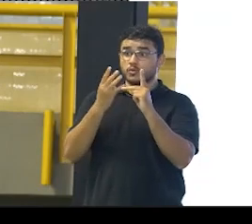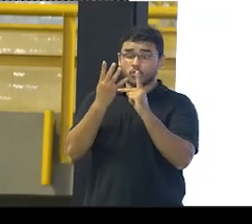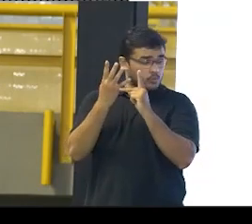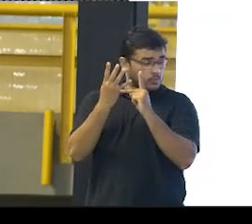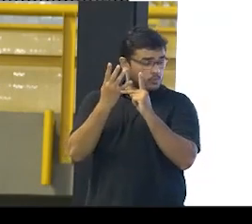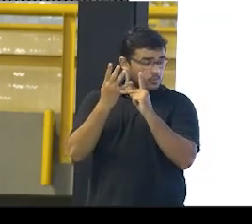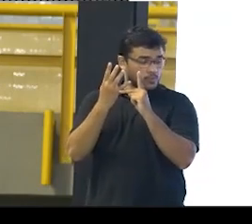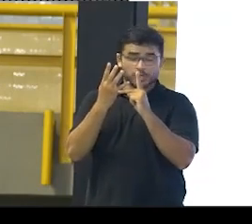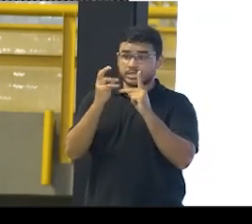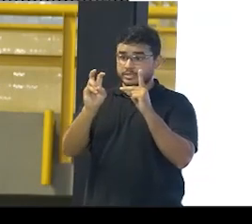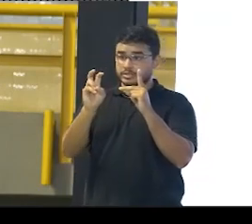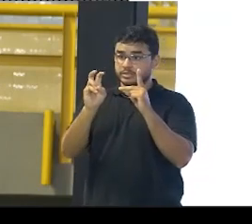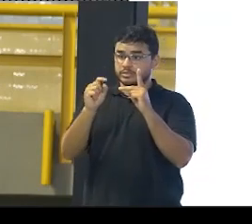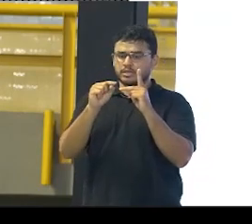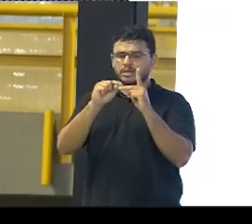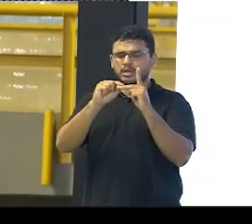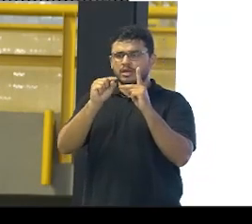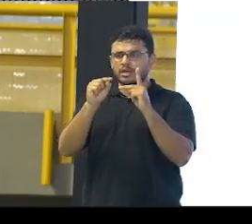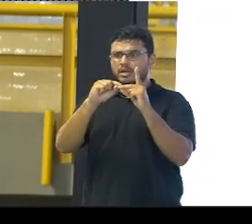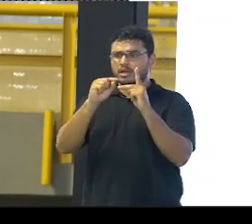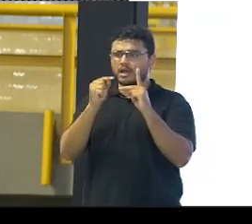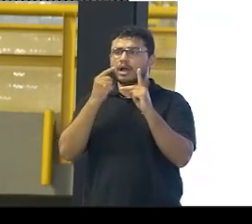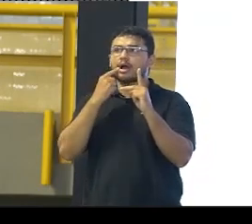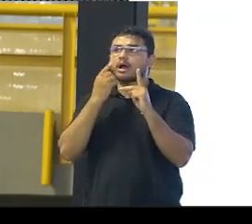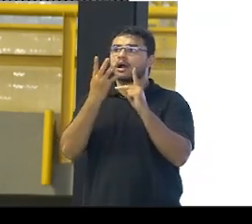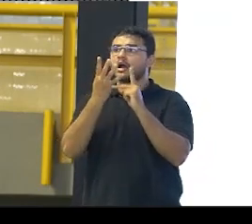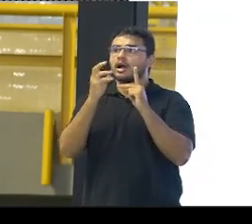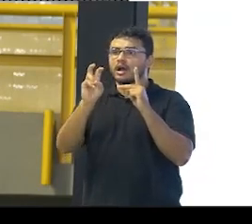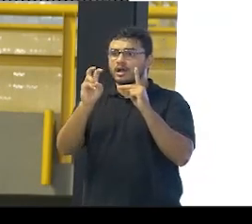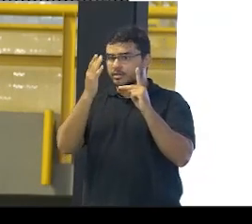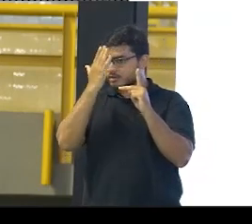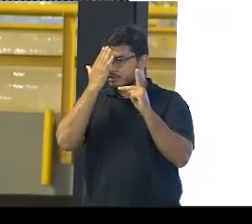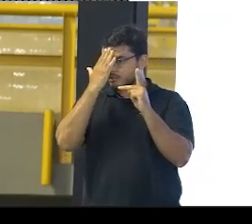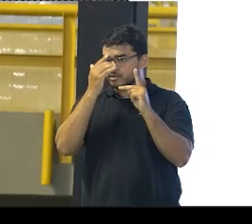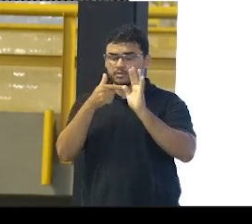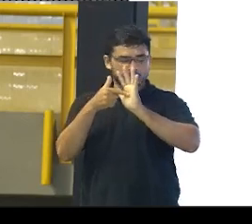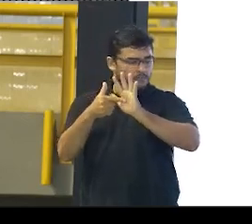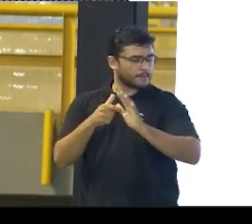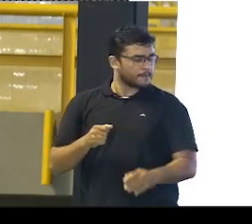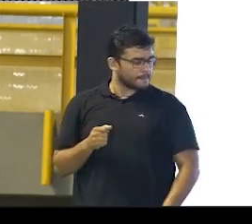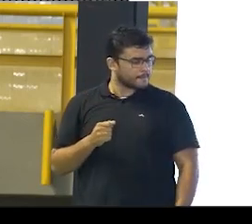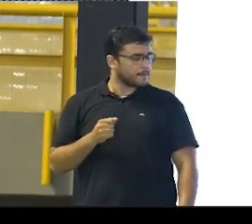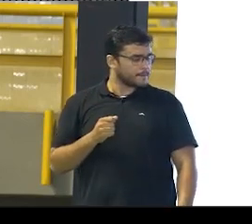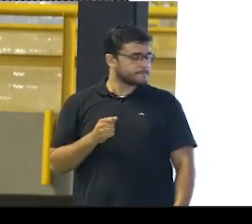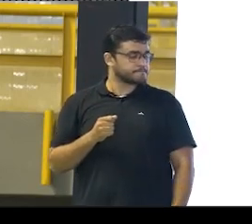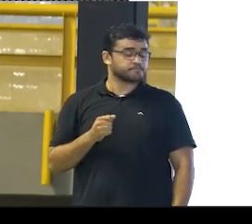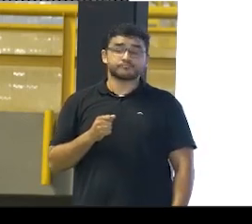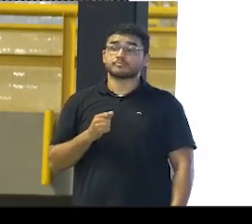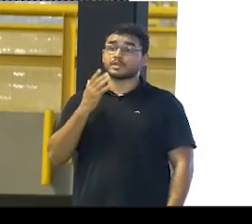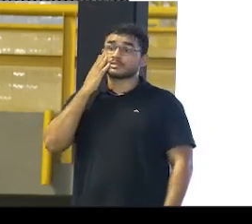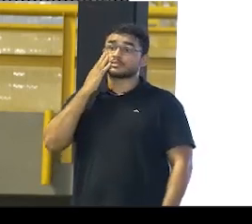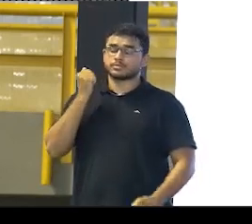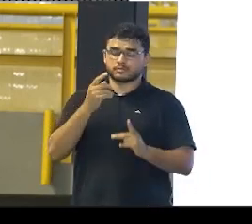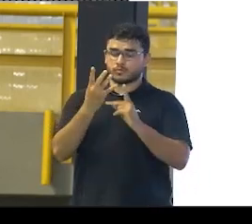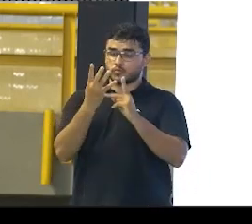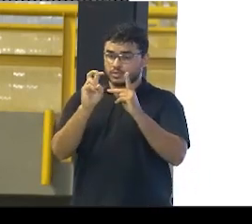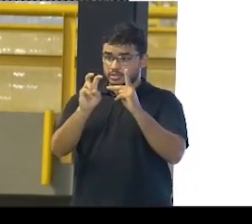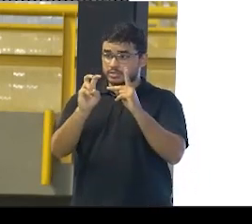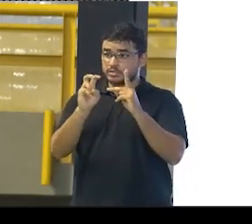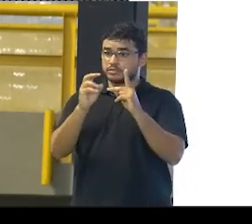A. Então, ó, seno do ângulo é o cateto que está separado do ângulo. Ó. Porque se você prestar